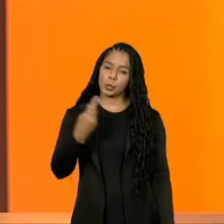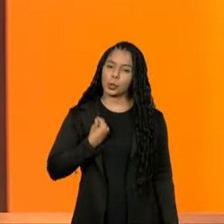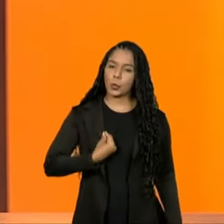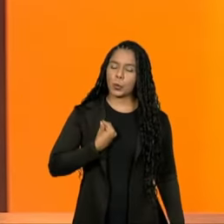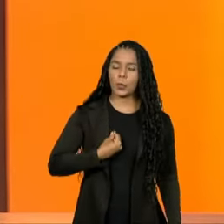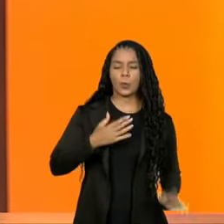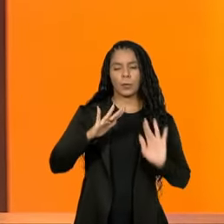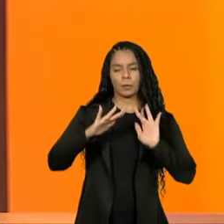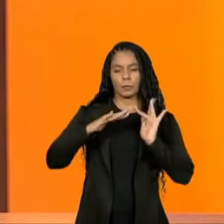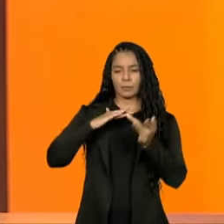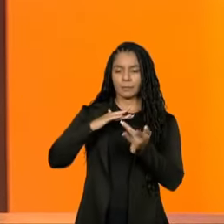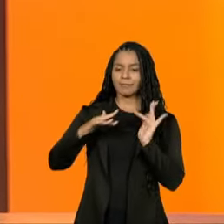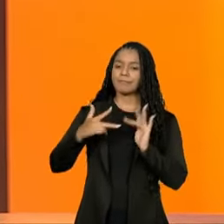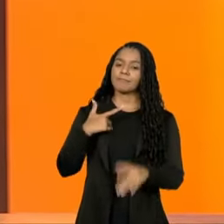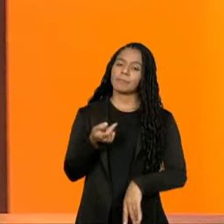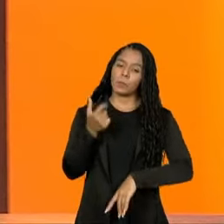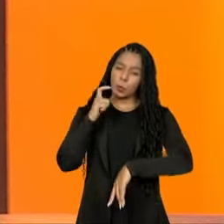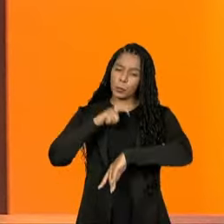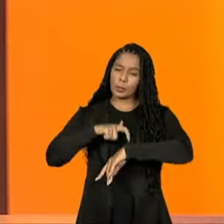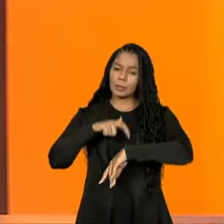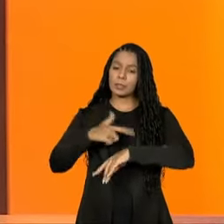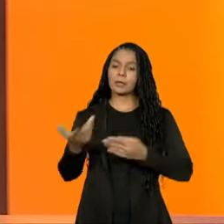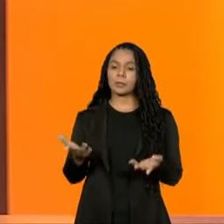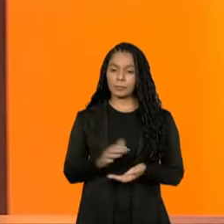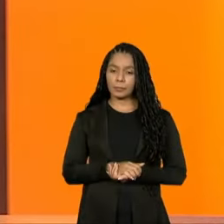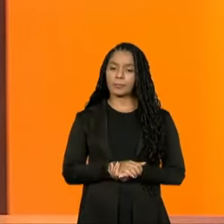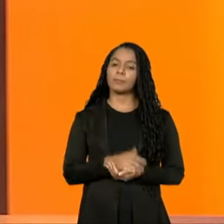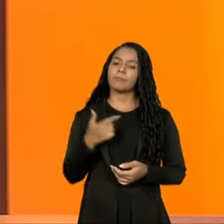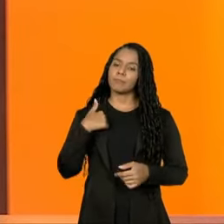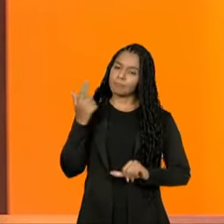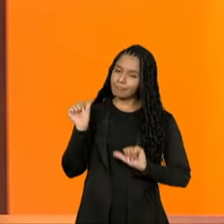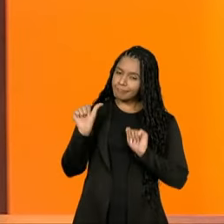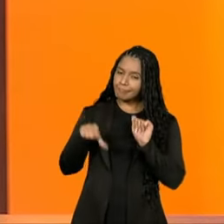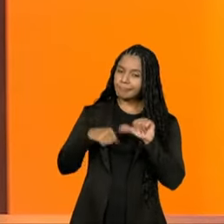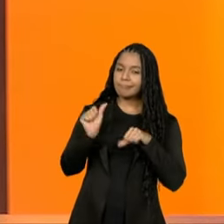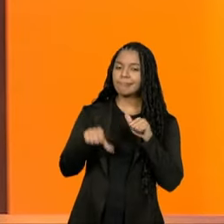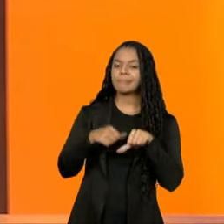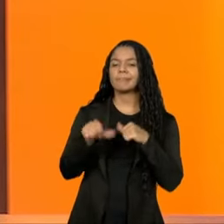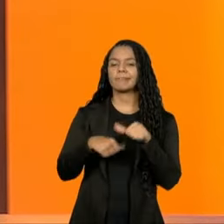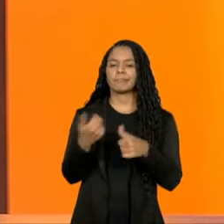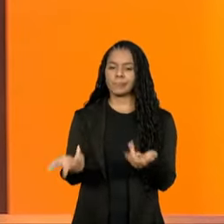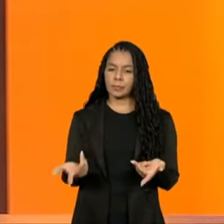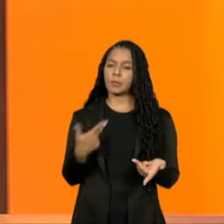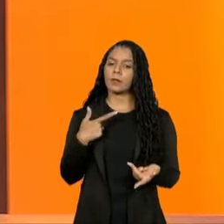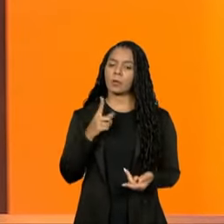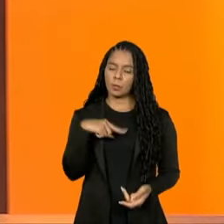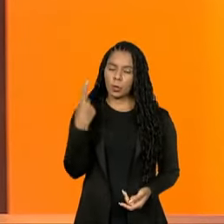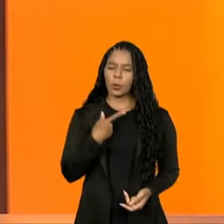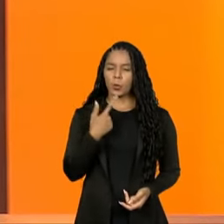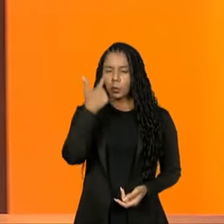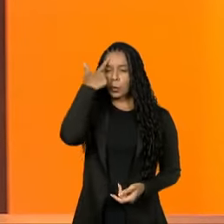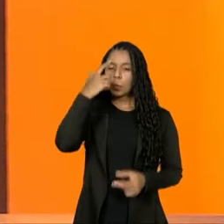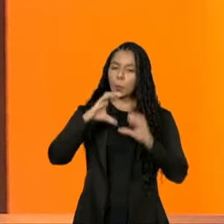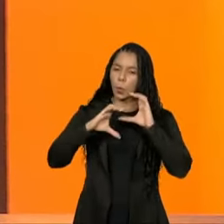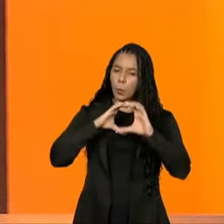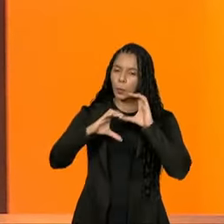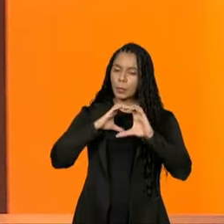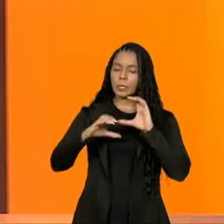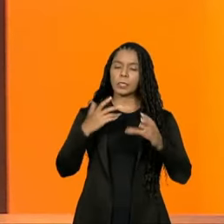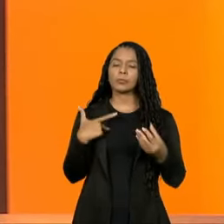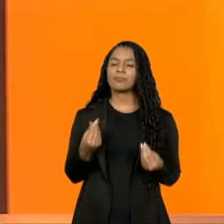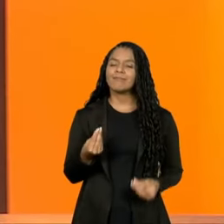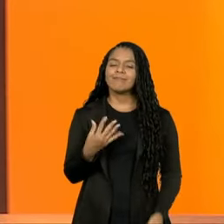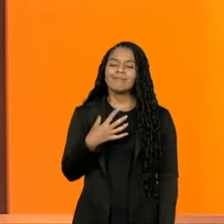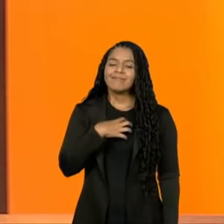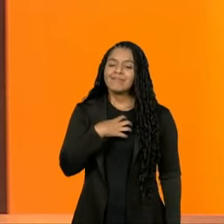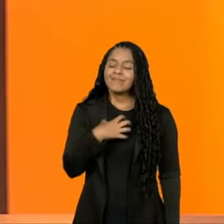com as redes sociais há muito pouco tempo. E isso transformou verticalmente a nossa forma de comunicação de uma